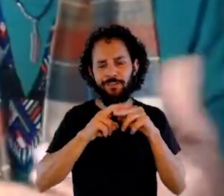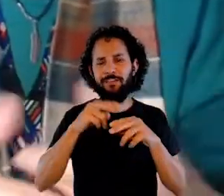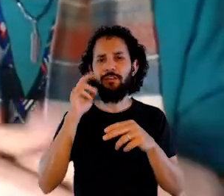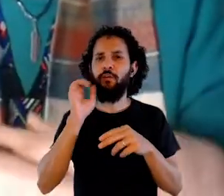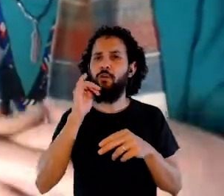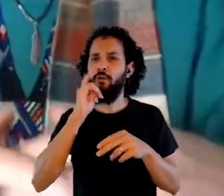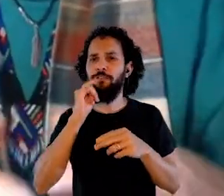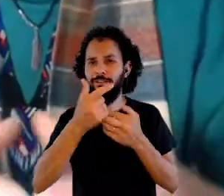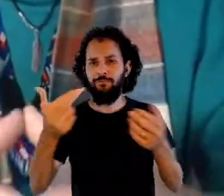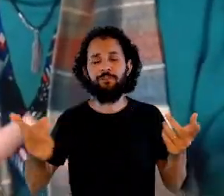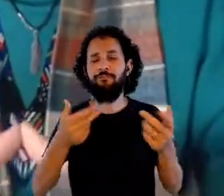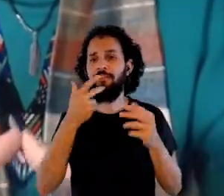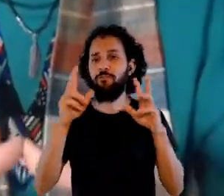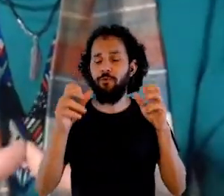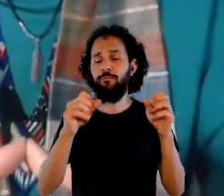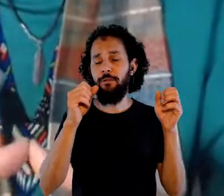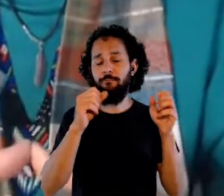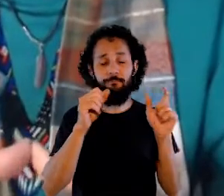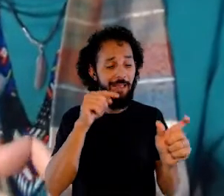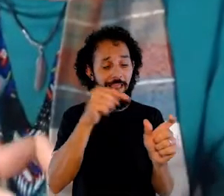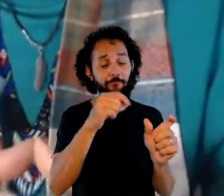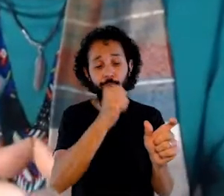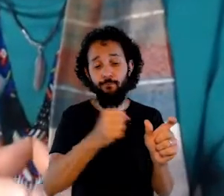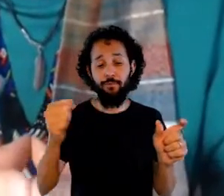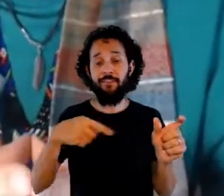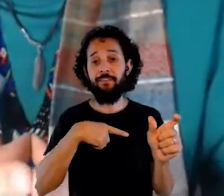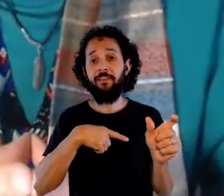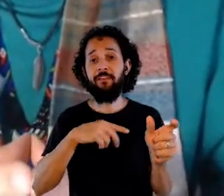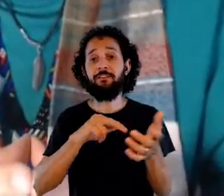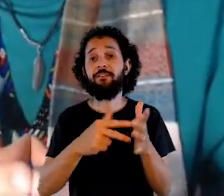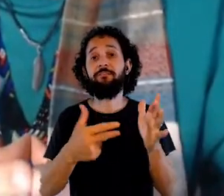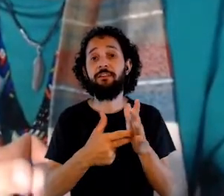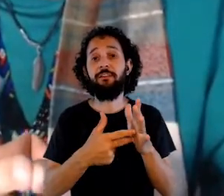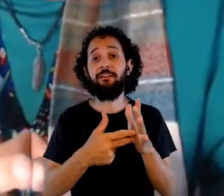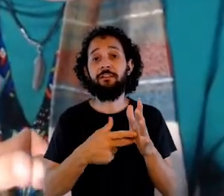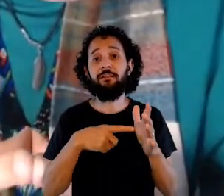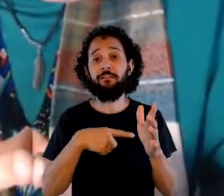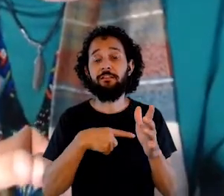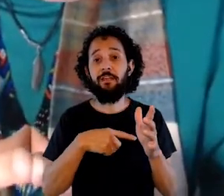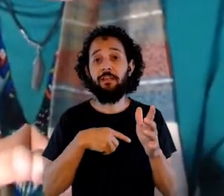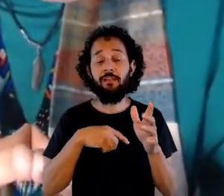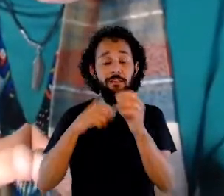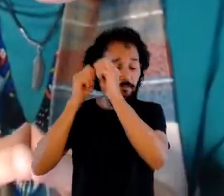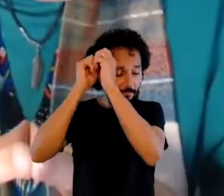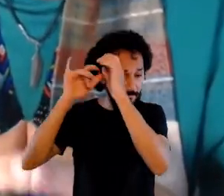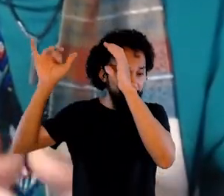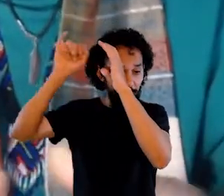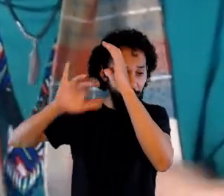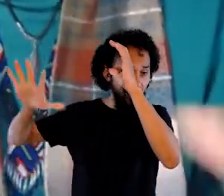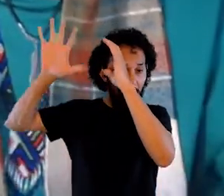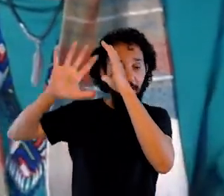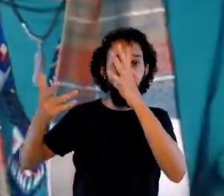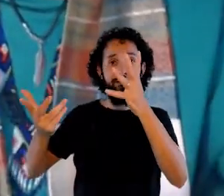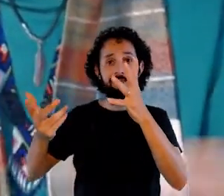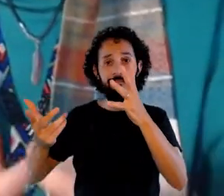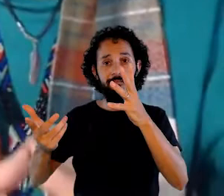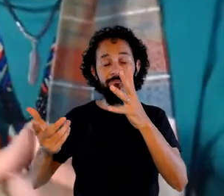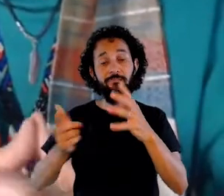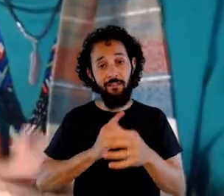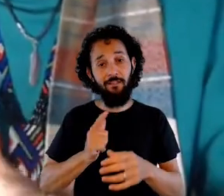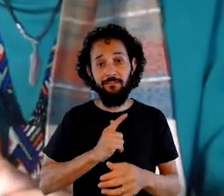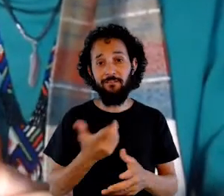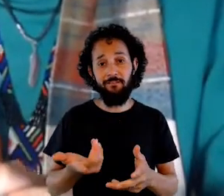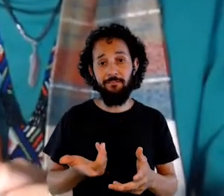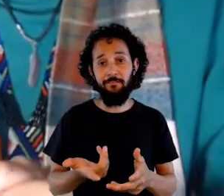palavra. Porque a palavra também, o que acontece? Ela gera imagens na nossa mente. Eu contei uma história para